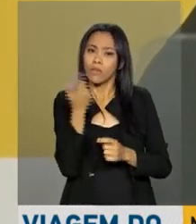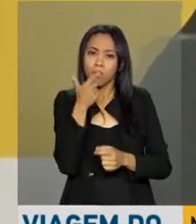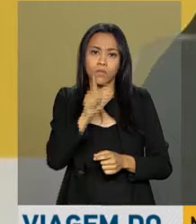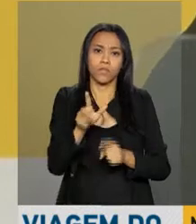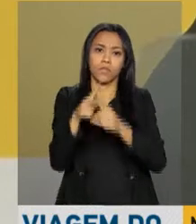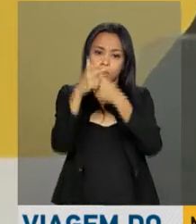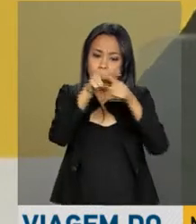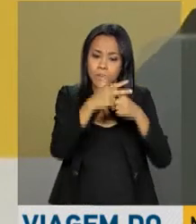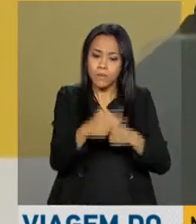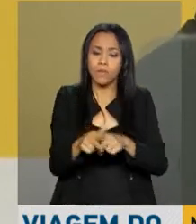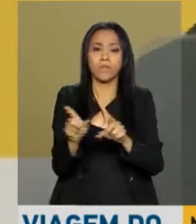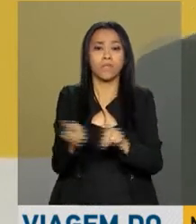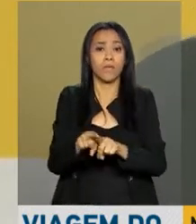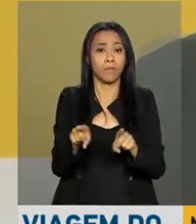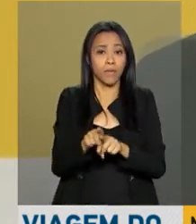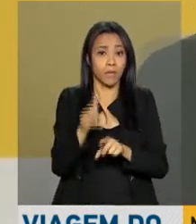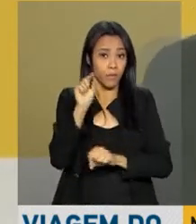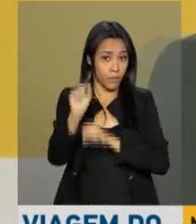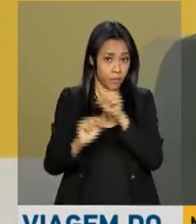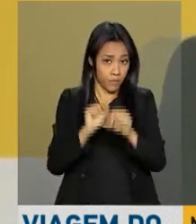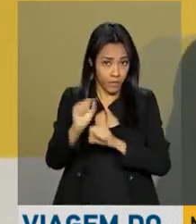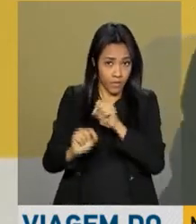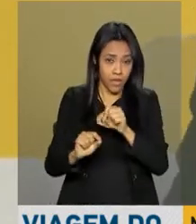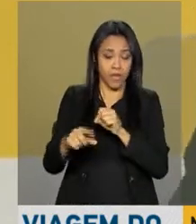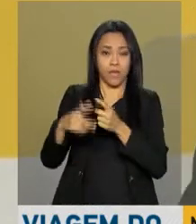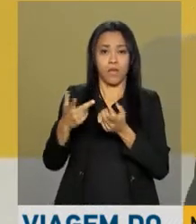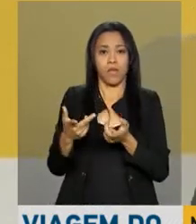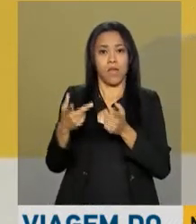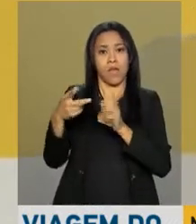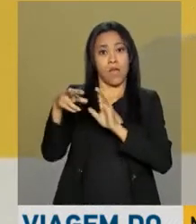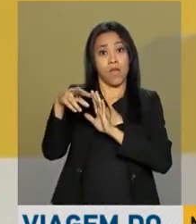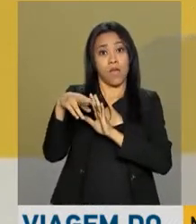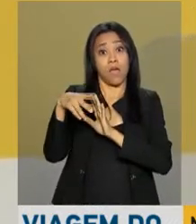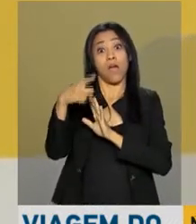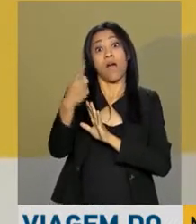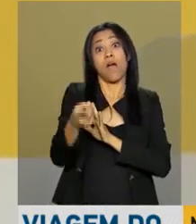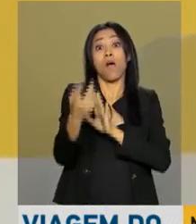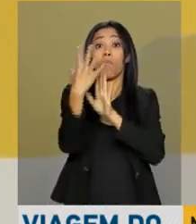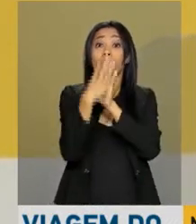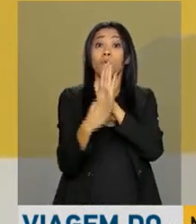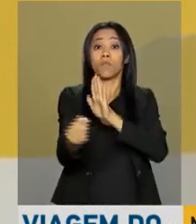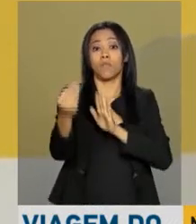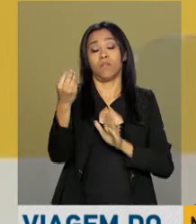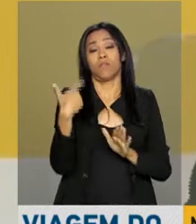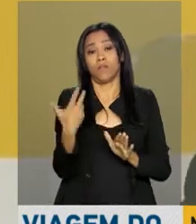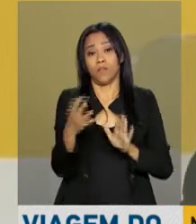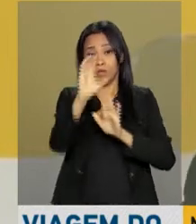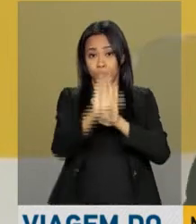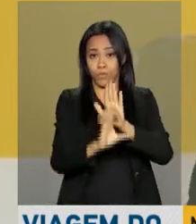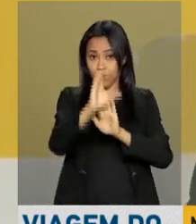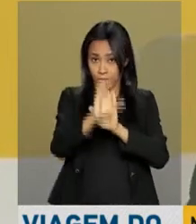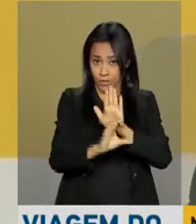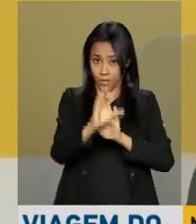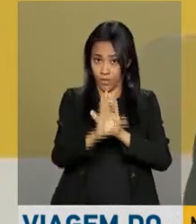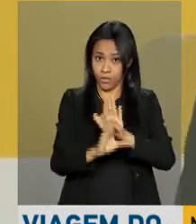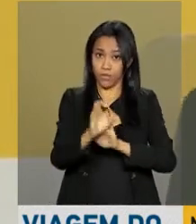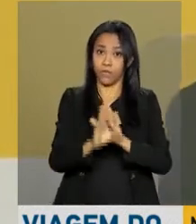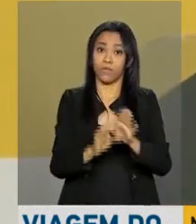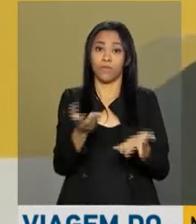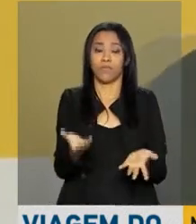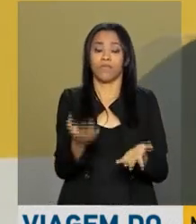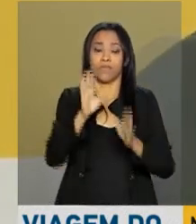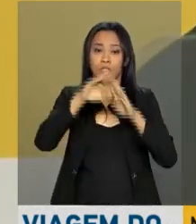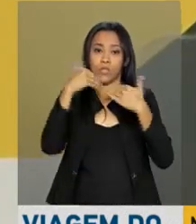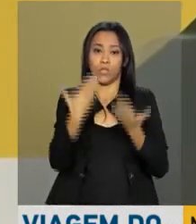também os parâmetros de nosso currículo escolar eu fui presidente da câmara dos deputados pela primeira